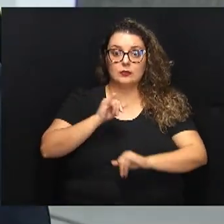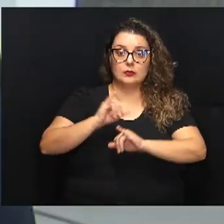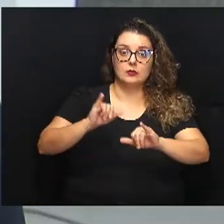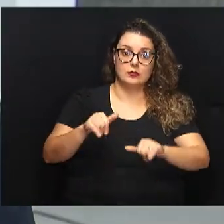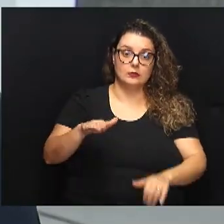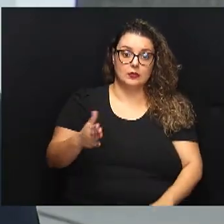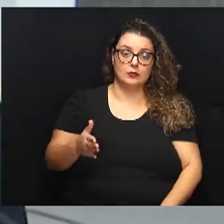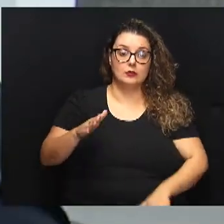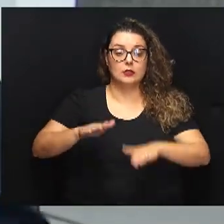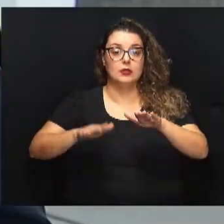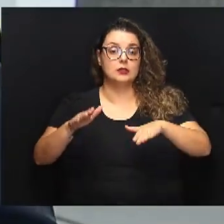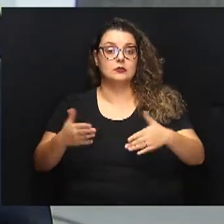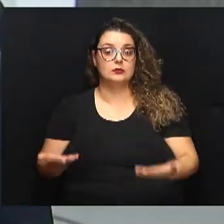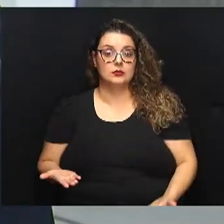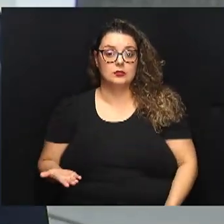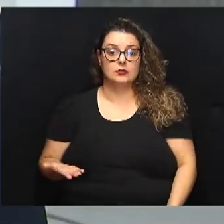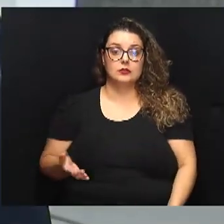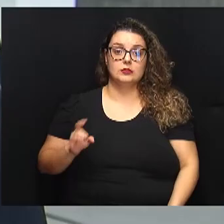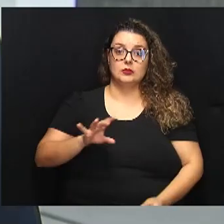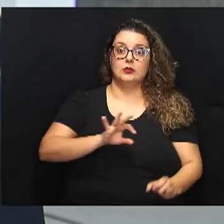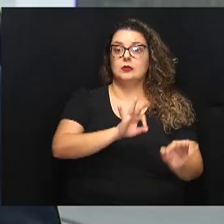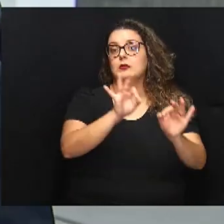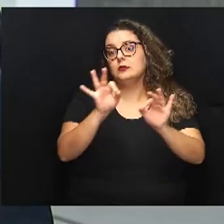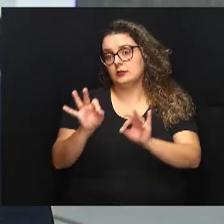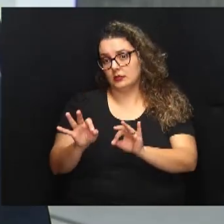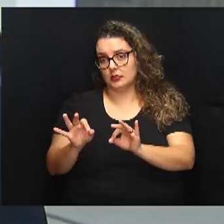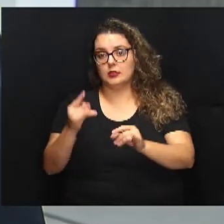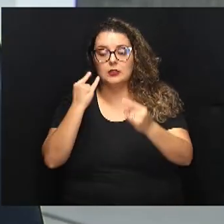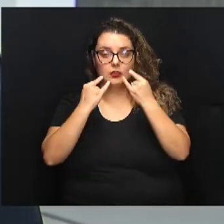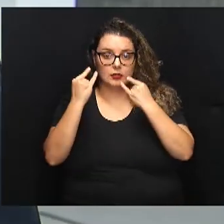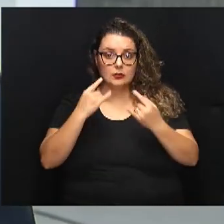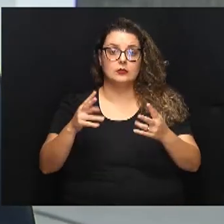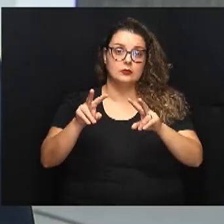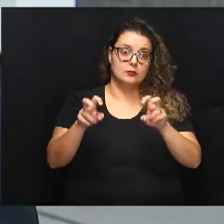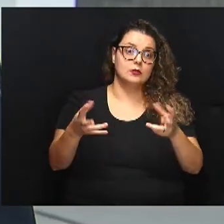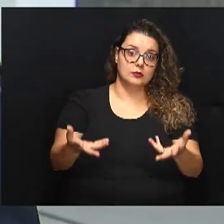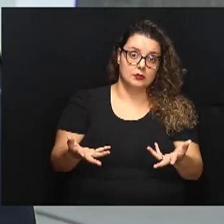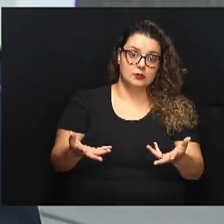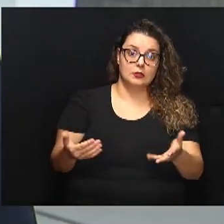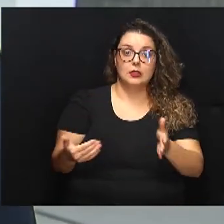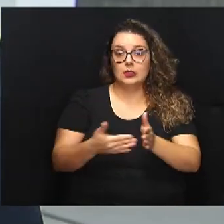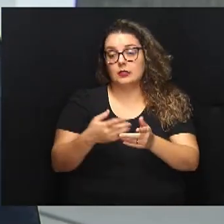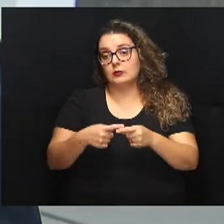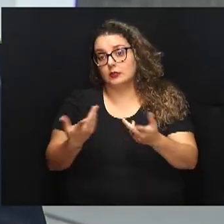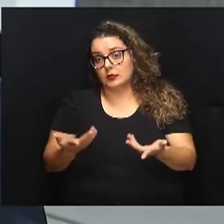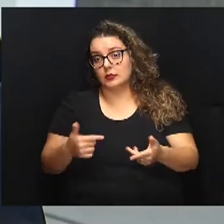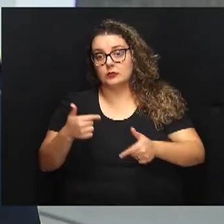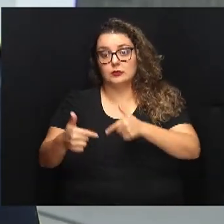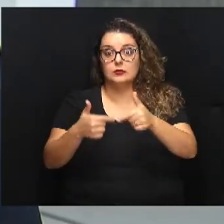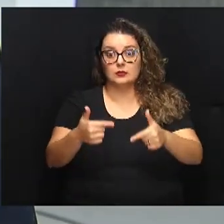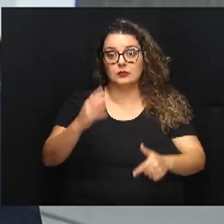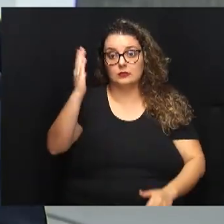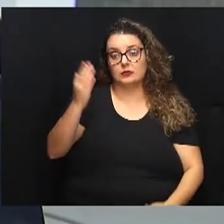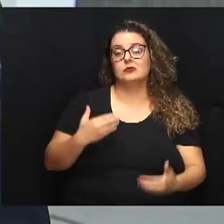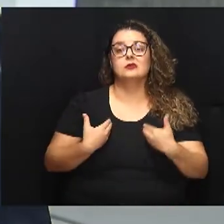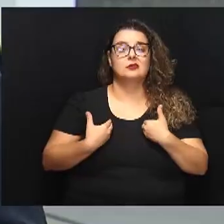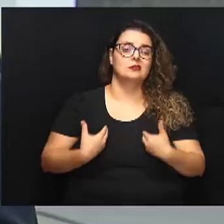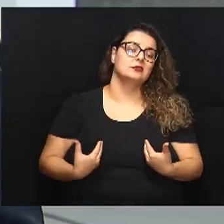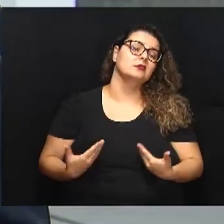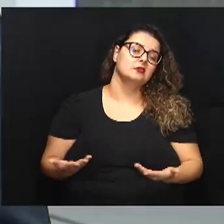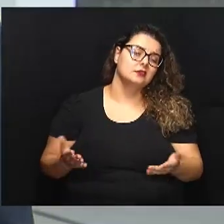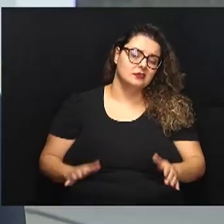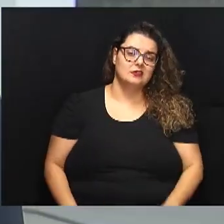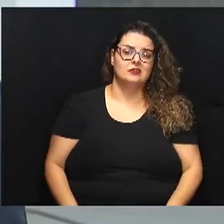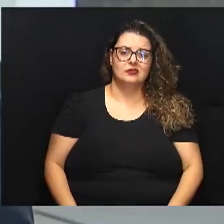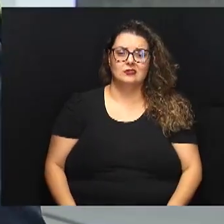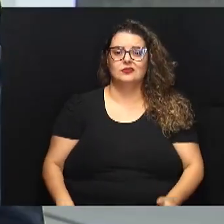Porque muitas vezes só quem acompanha é quem se interessa pelo assunto, né? Até porque os trabalhadores brasileiros estão tão cansados, né? Fala, vai